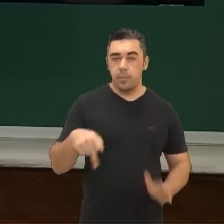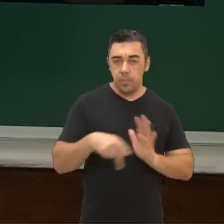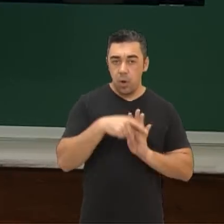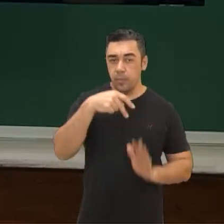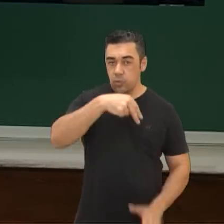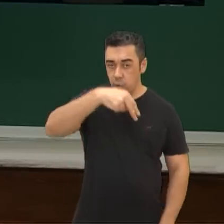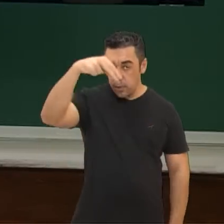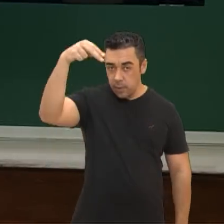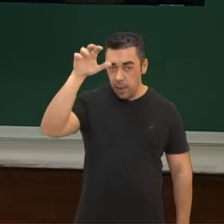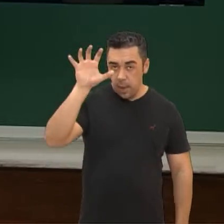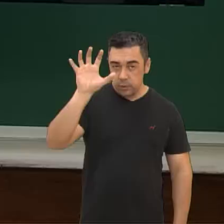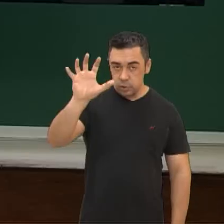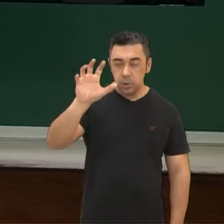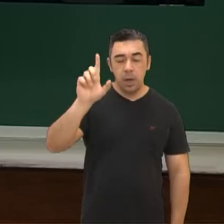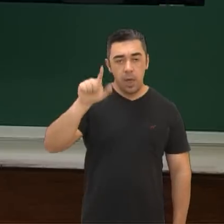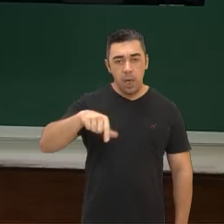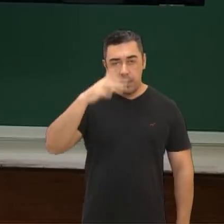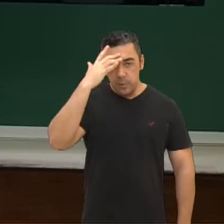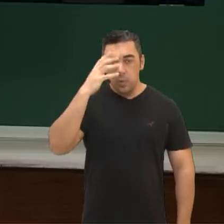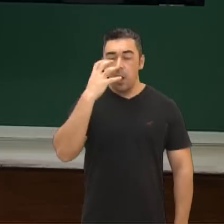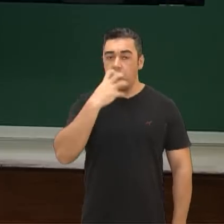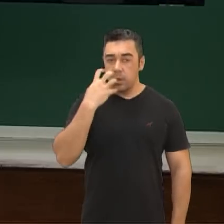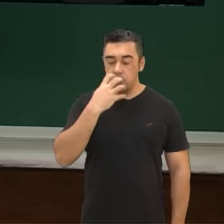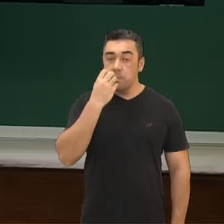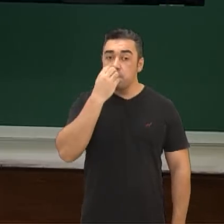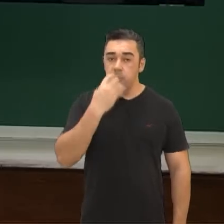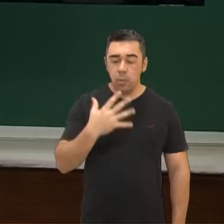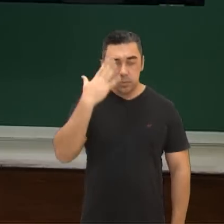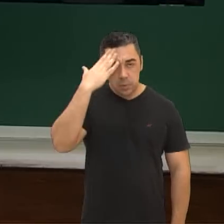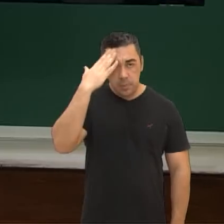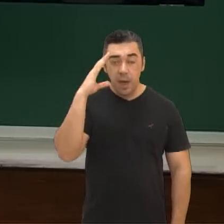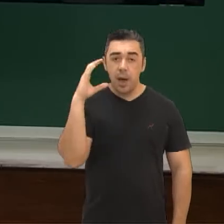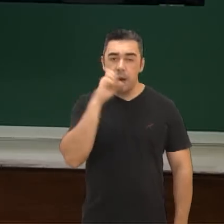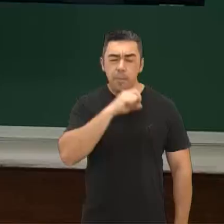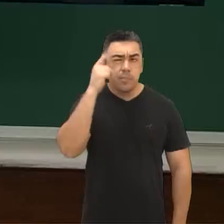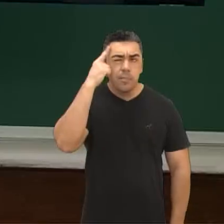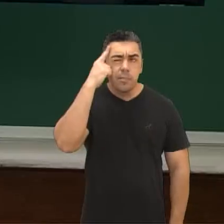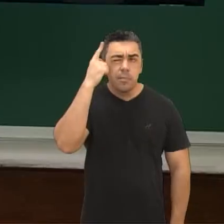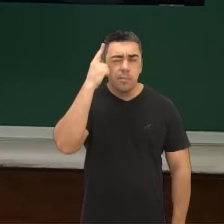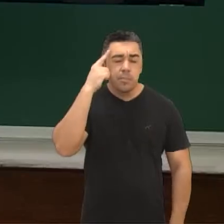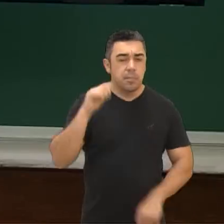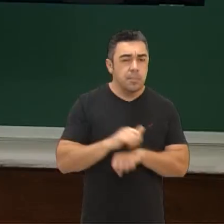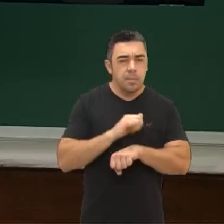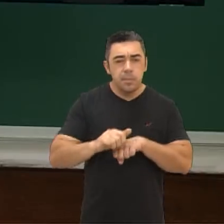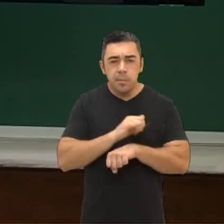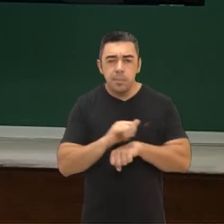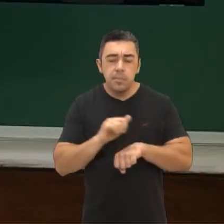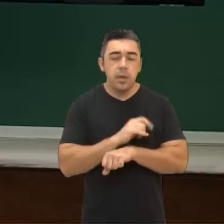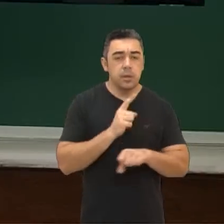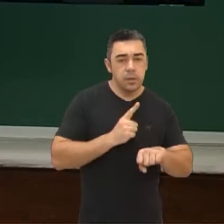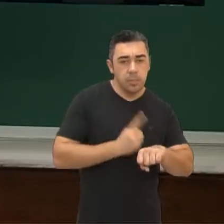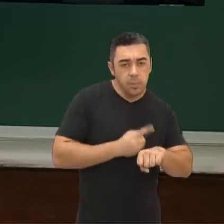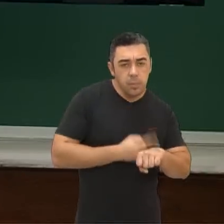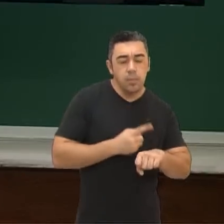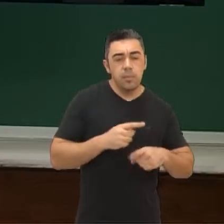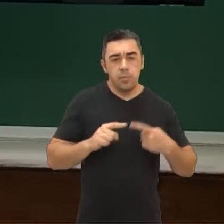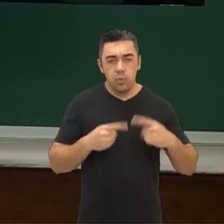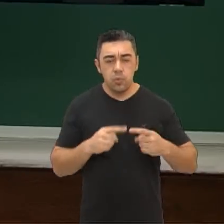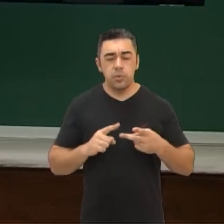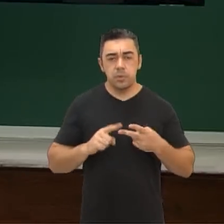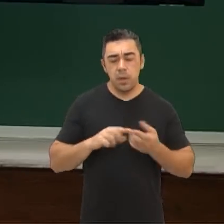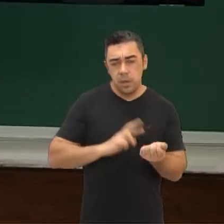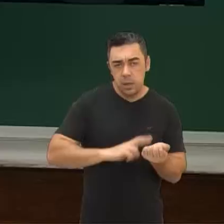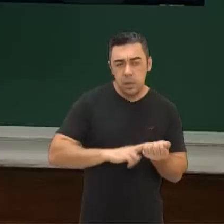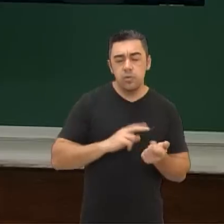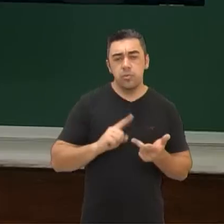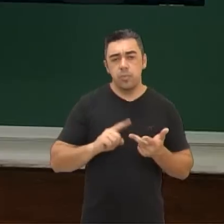muito grande, para você preencher esses espaços é mais fácil você fazer certas improvisações, é claro, dentro do estilo que você está